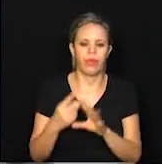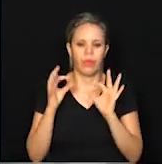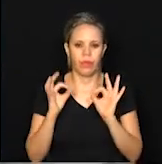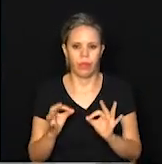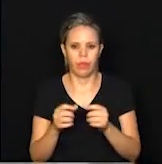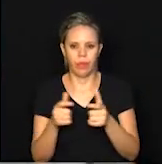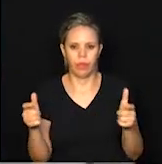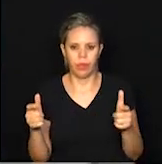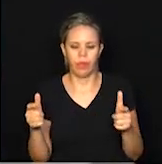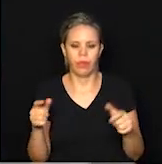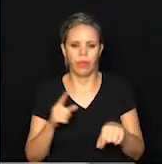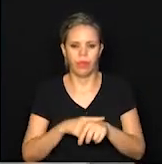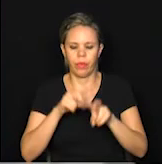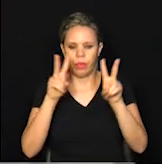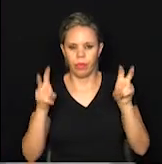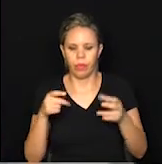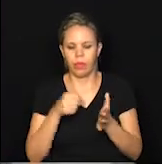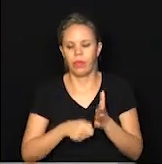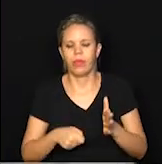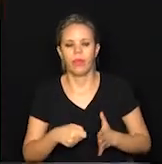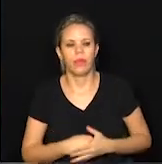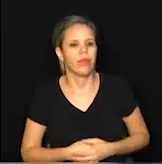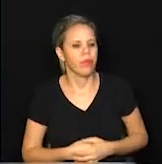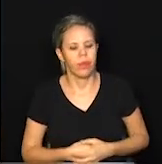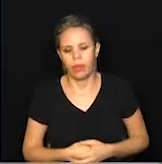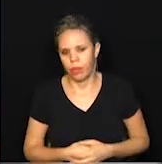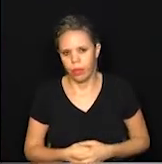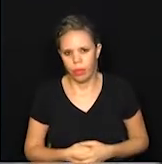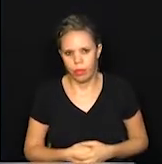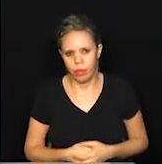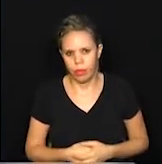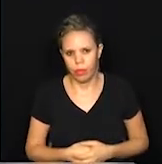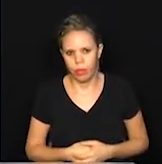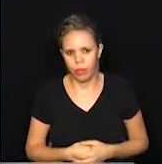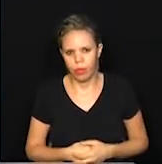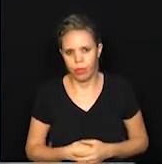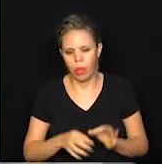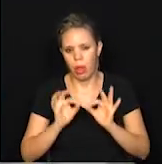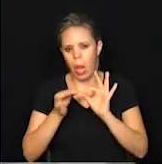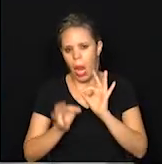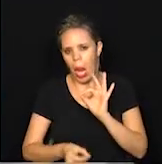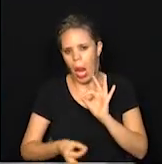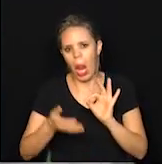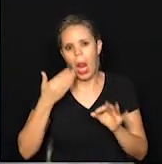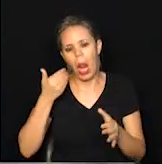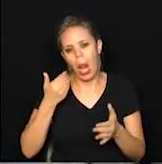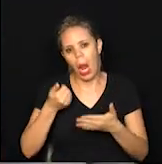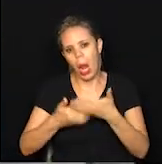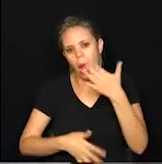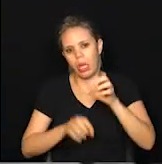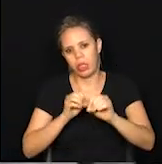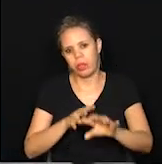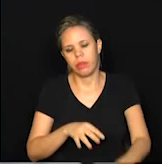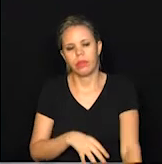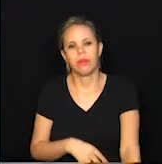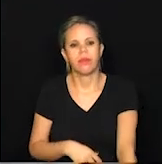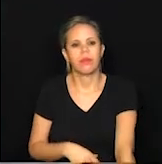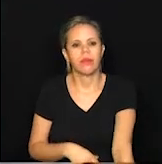maior, né, para o tema, né? Aqui acaba que a gente é muito consumido pela pauta da educação, porque é uma